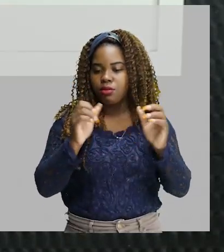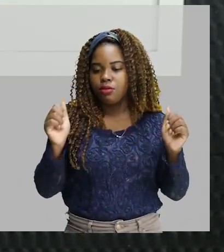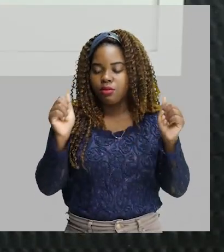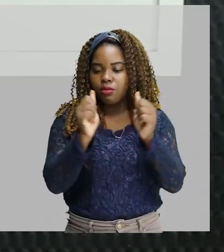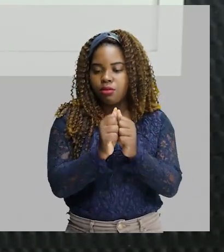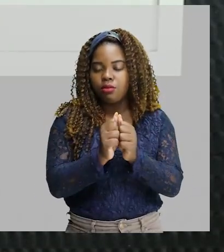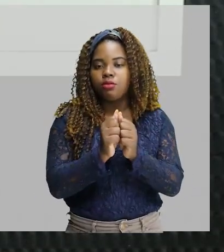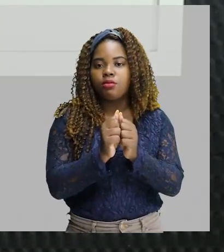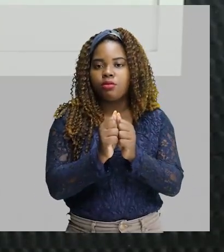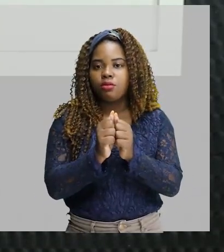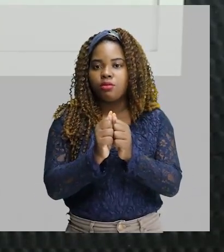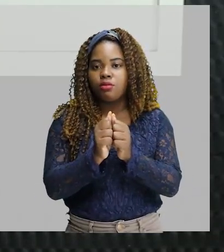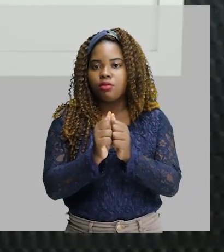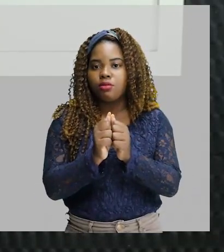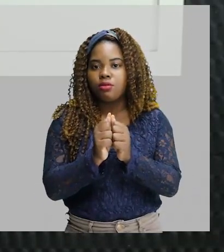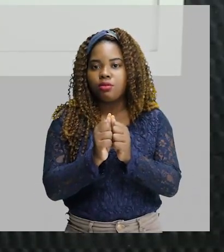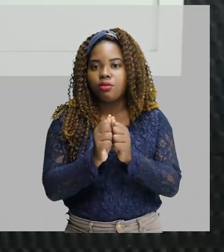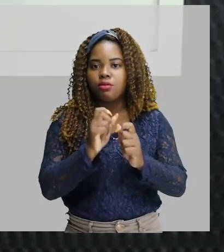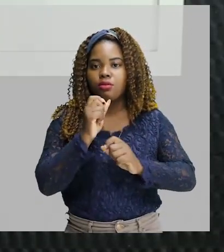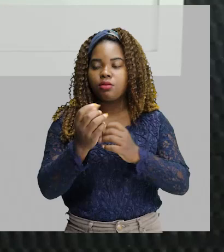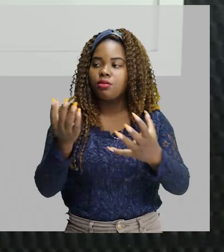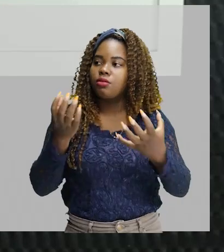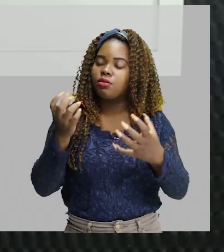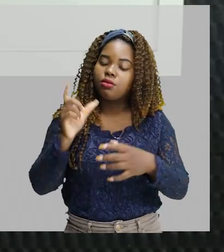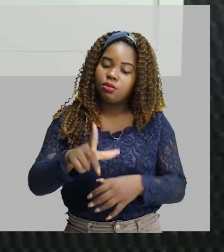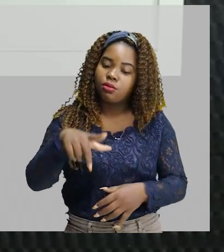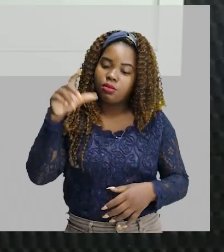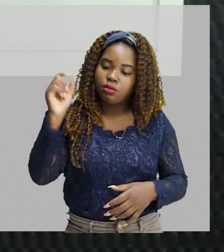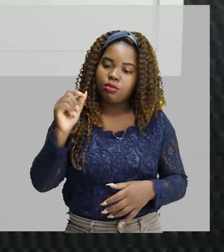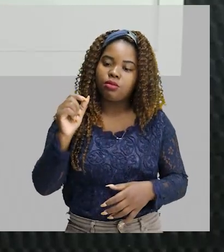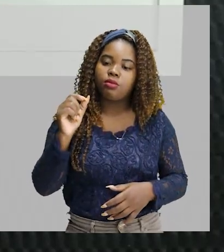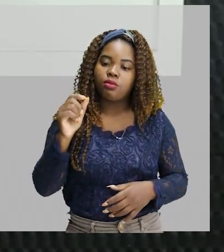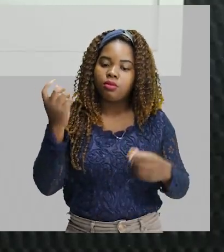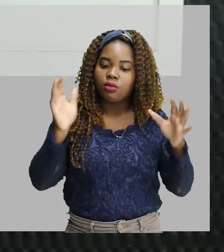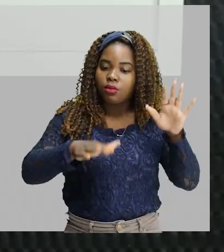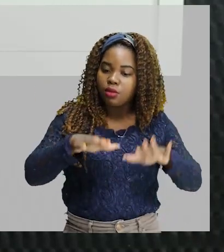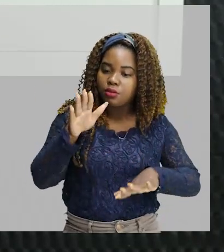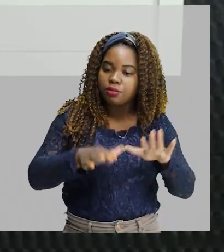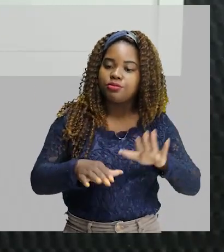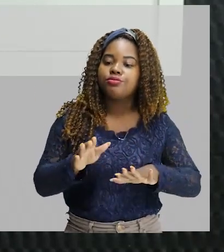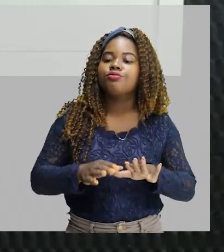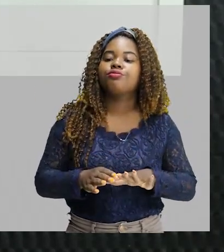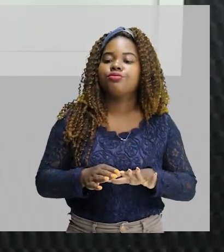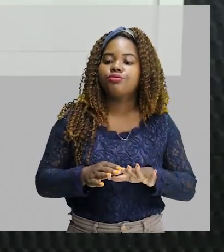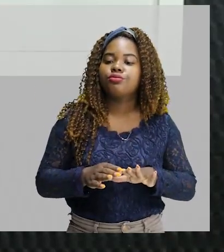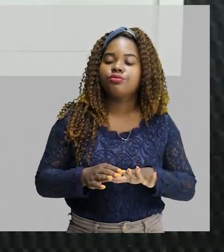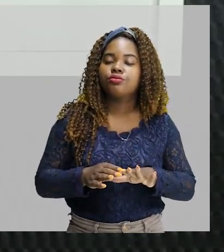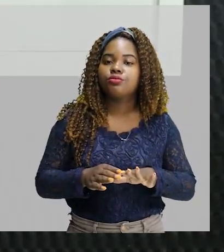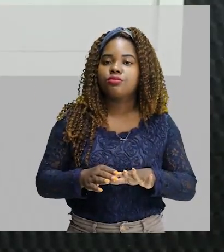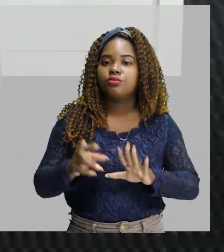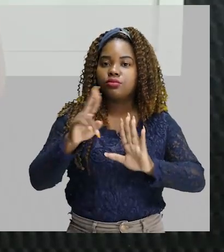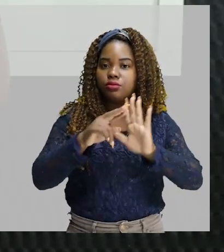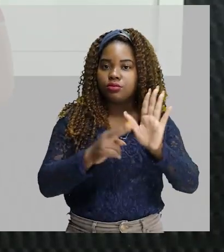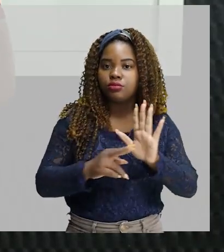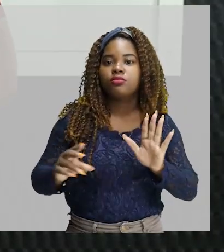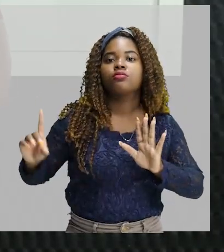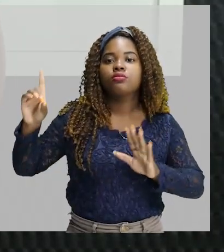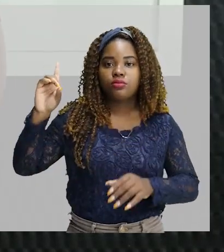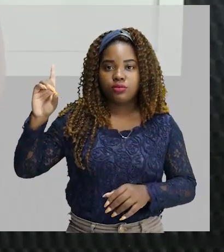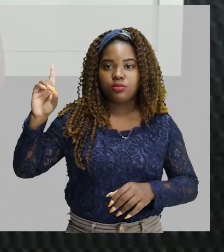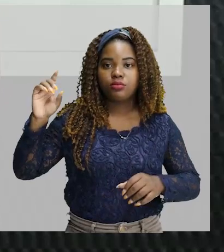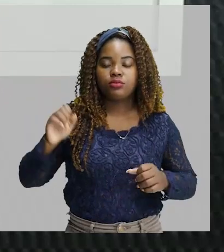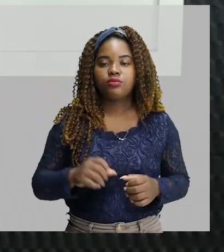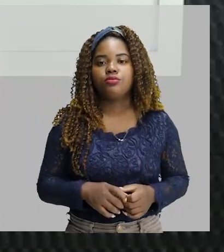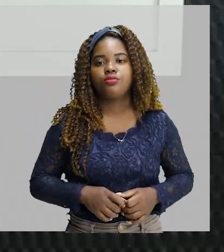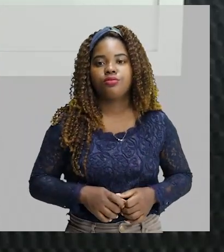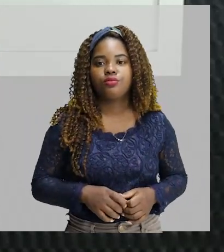juntamente, claro, com a nossa contribuição, aquilo que nós intencionamos, aquilo que nós vamos delinear ou descrever como as nossas